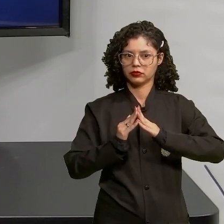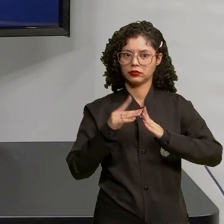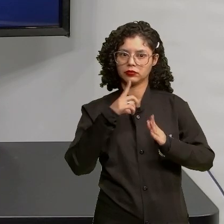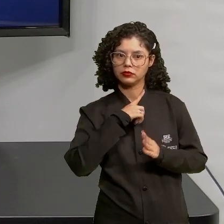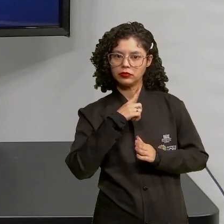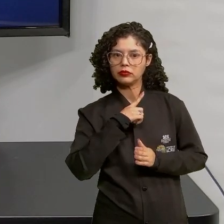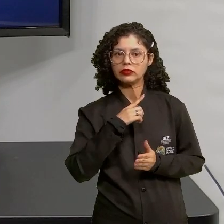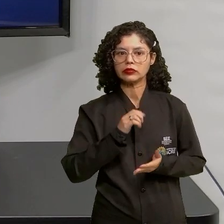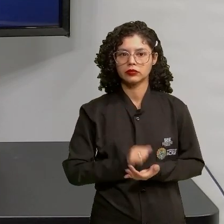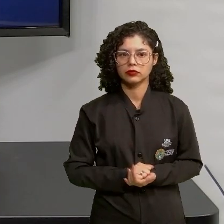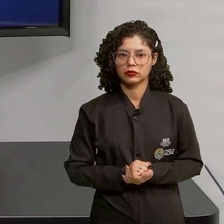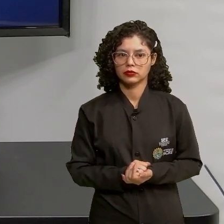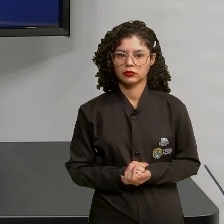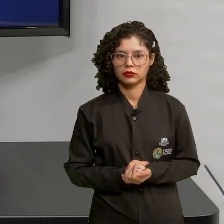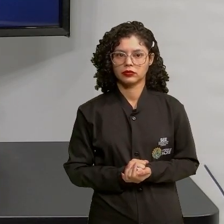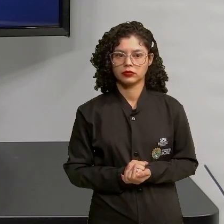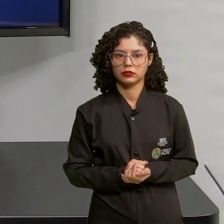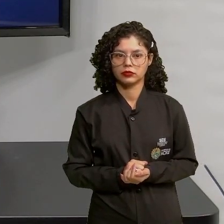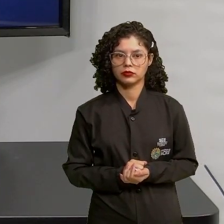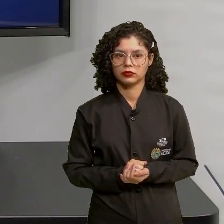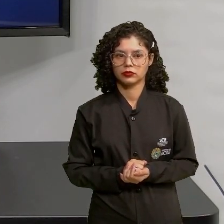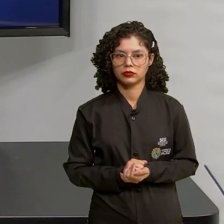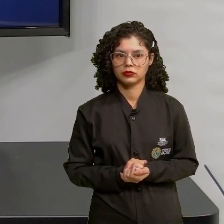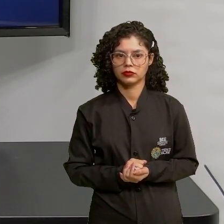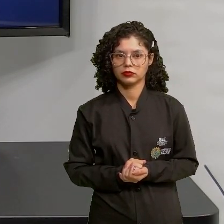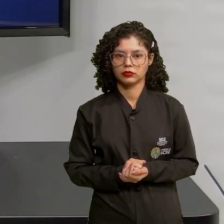deva estar se